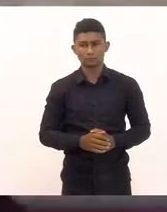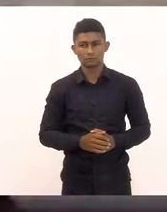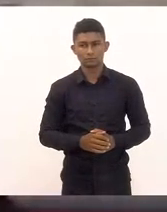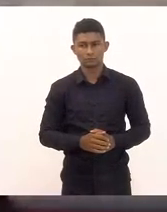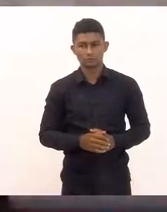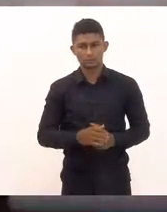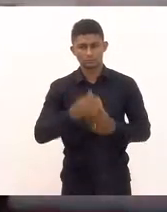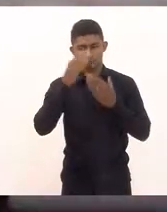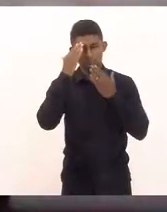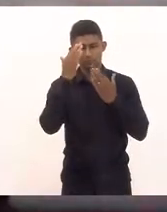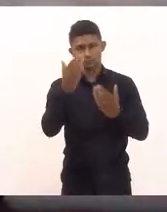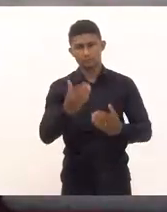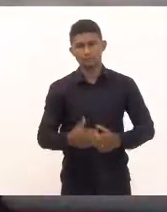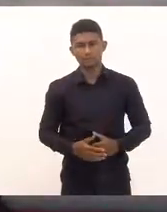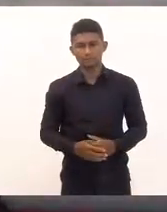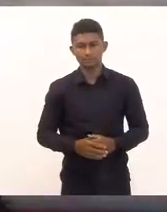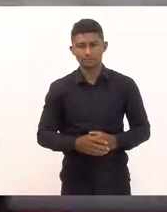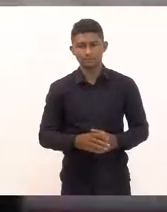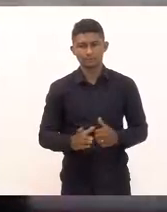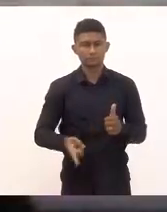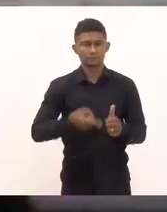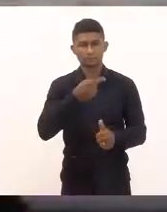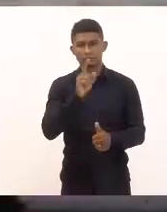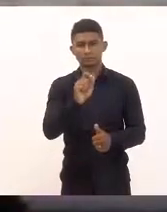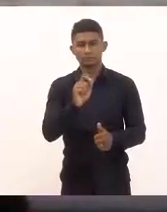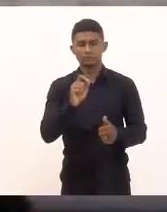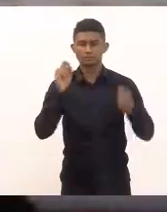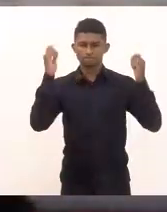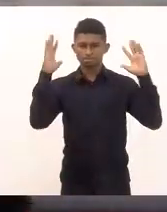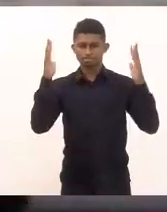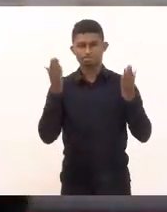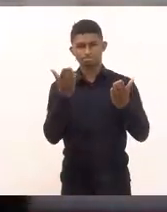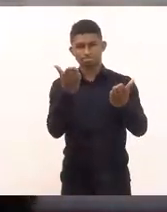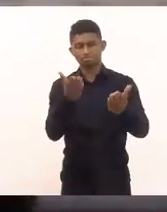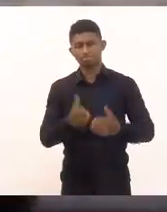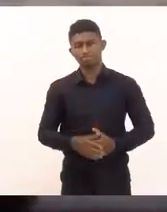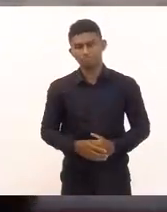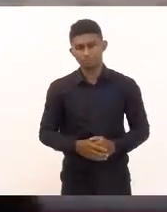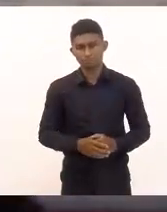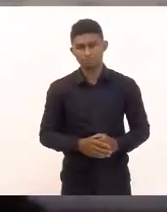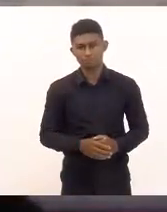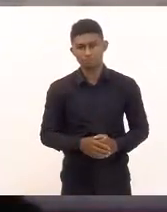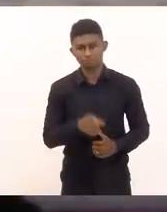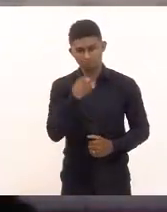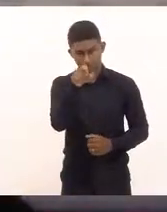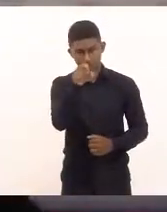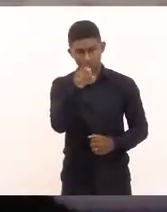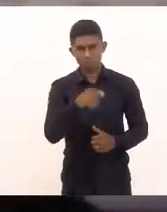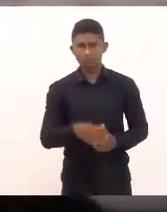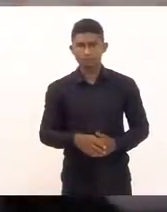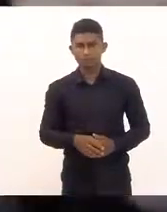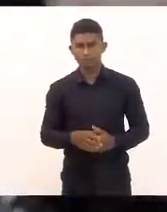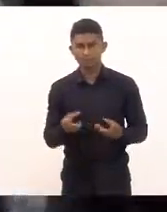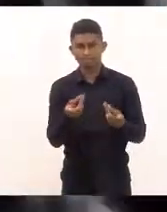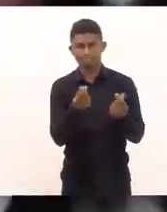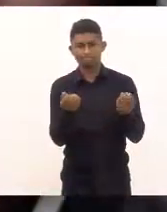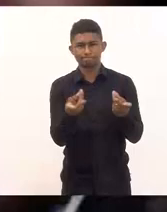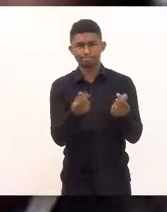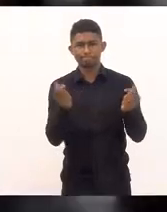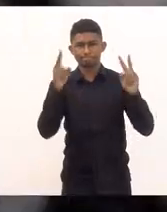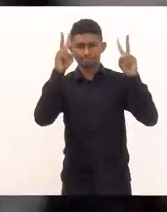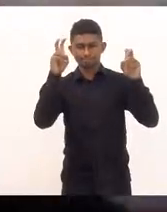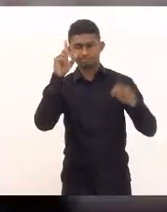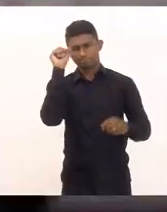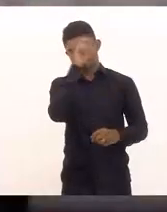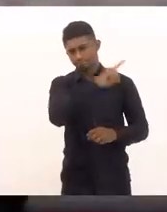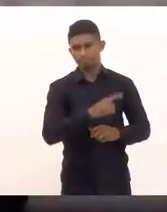Obrigada, presidente. Primeiro, parabenizar a Vossa Excelência pela capacidade de ter sensibilidade a um tema tão